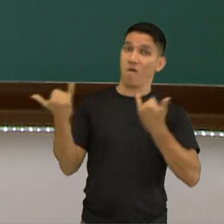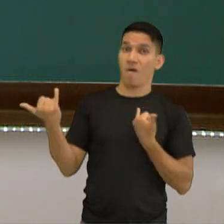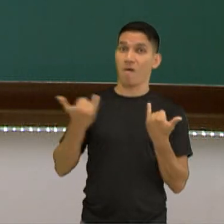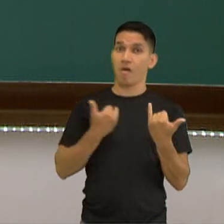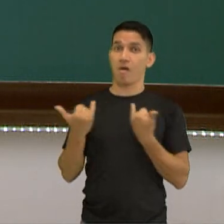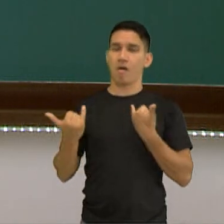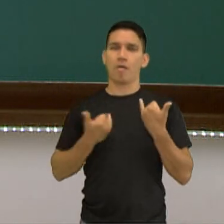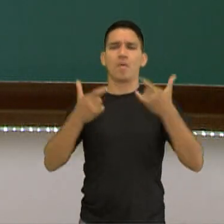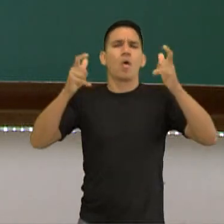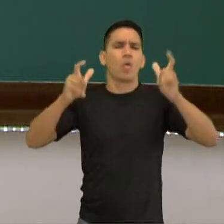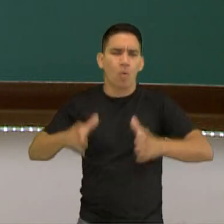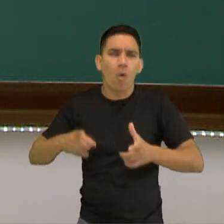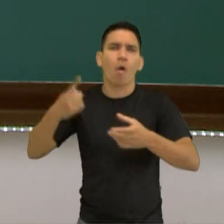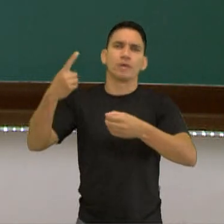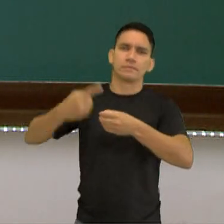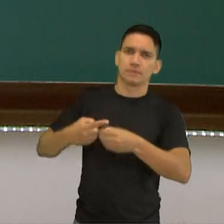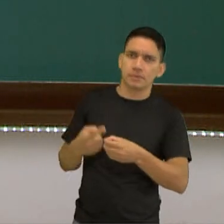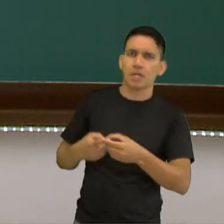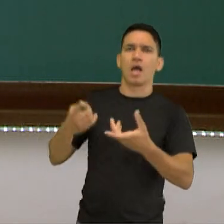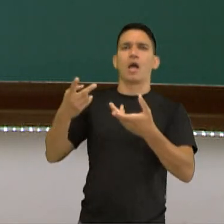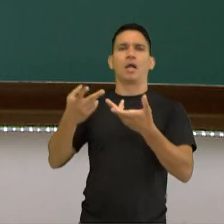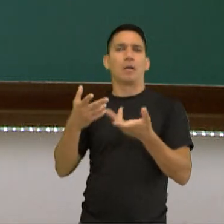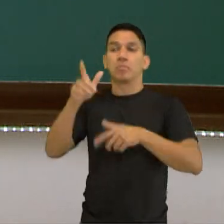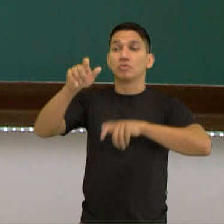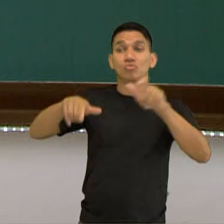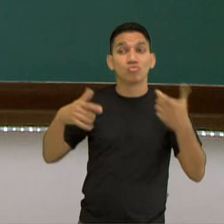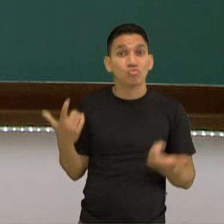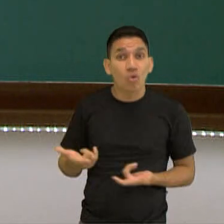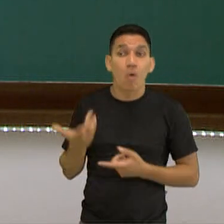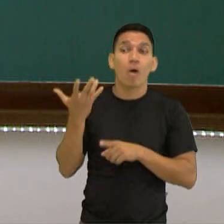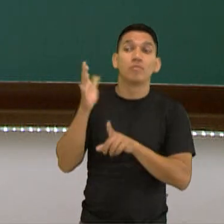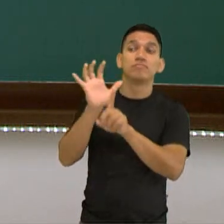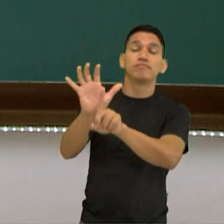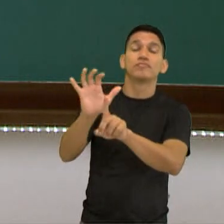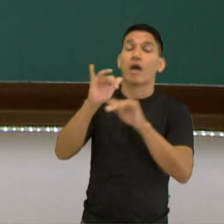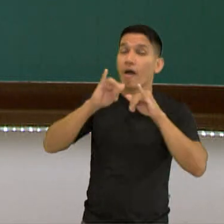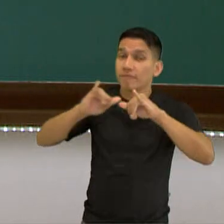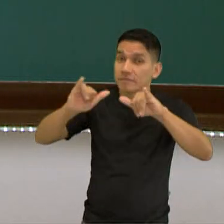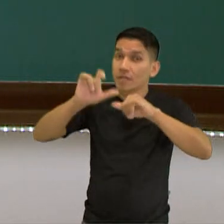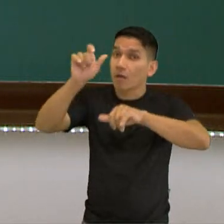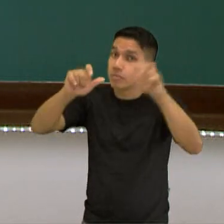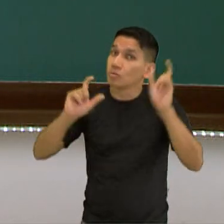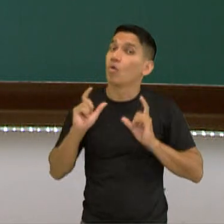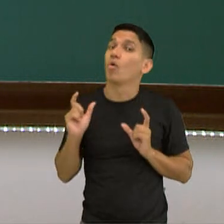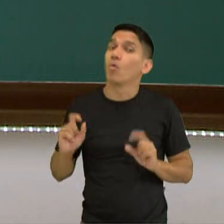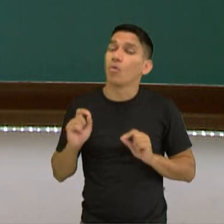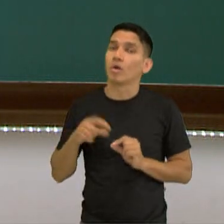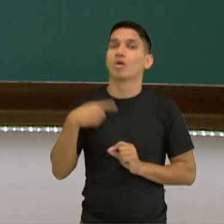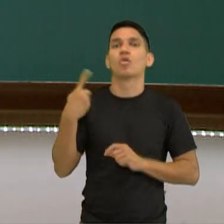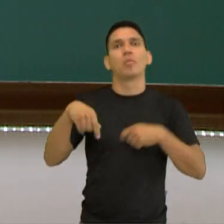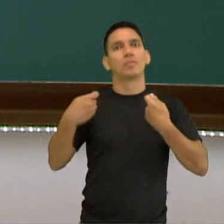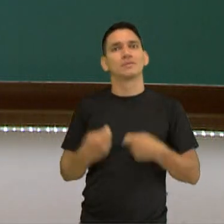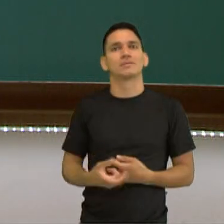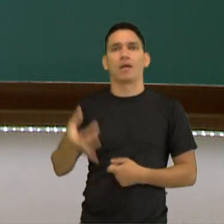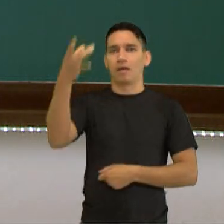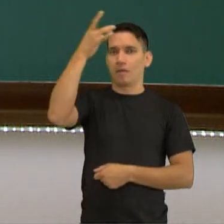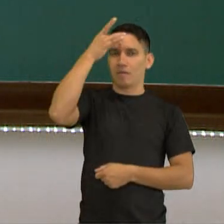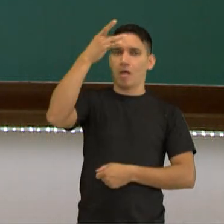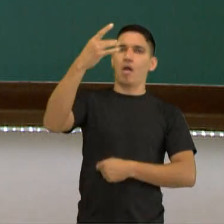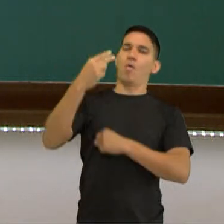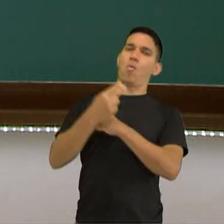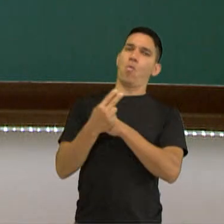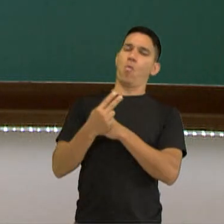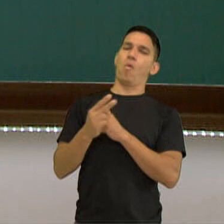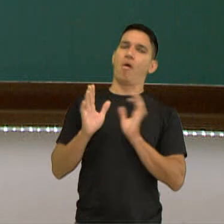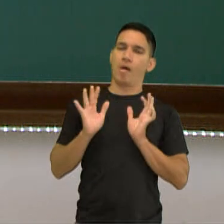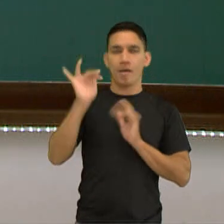as cidades, os municípios, o cidadão, as pessoas que a gente tem que se cuidar para